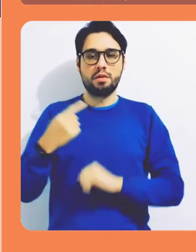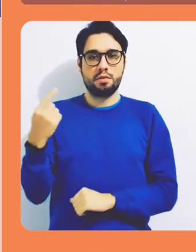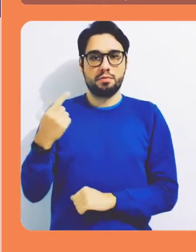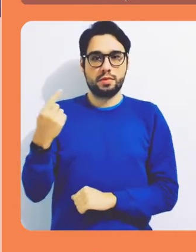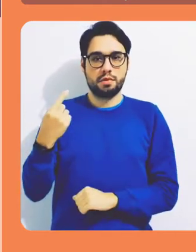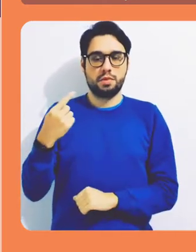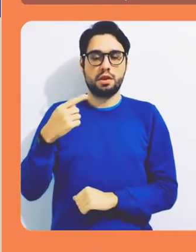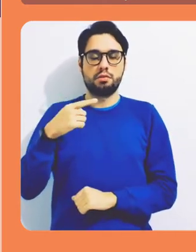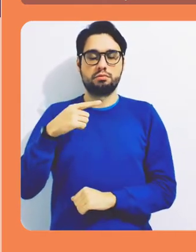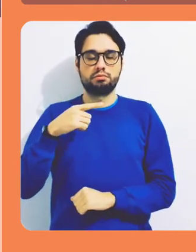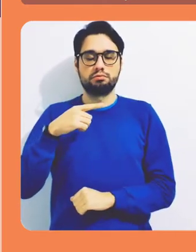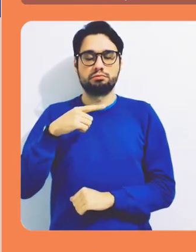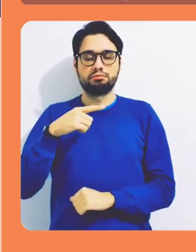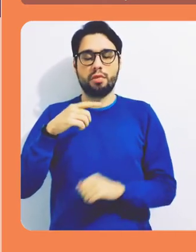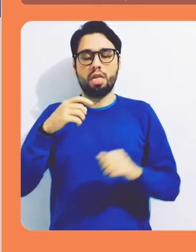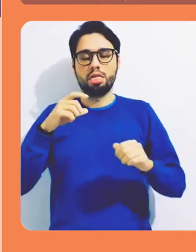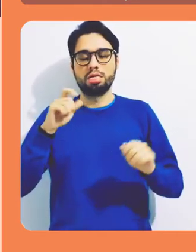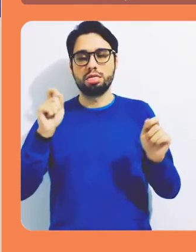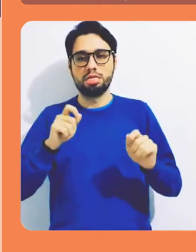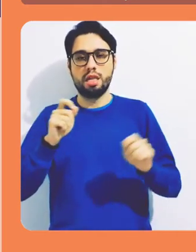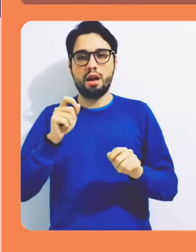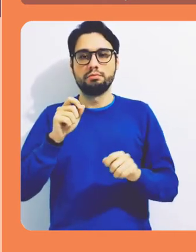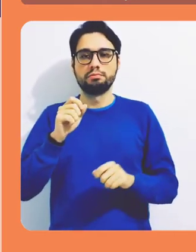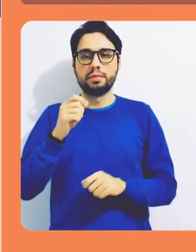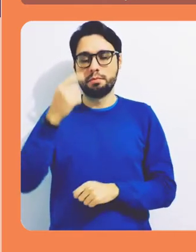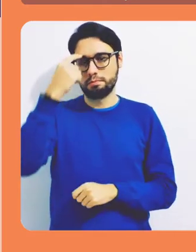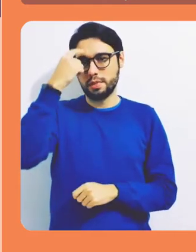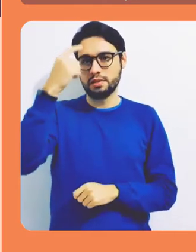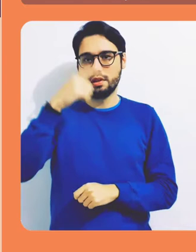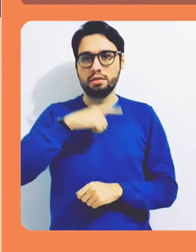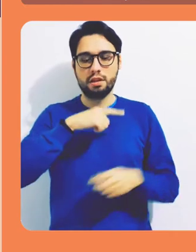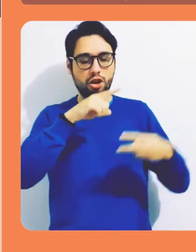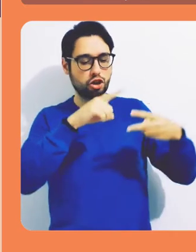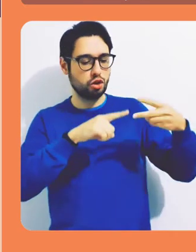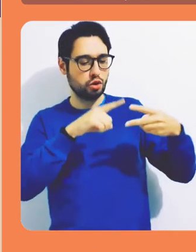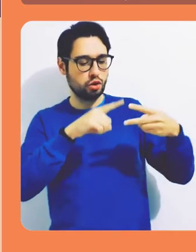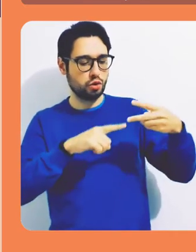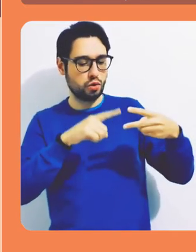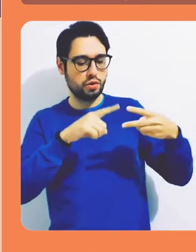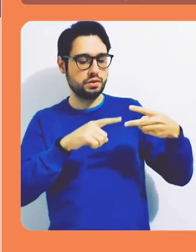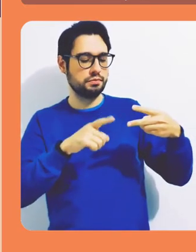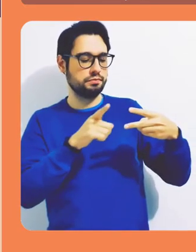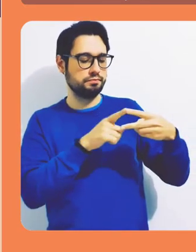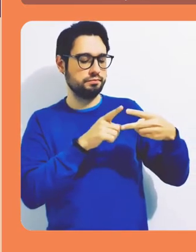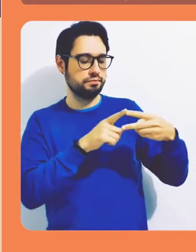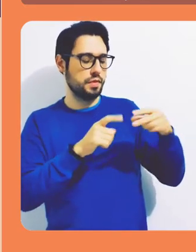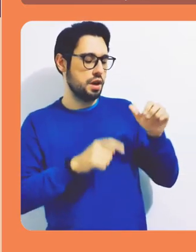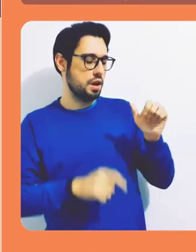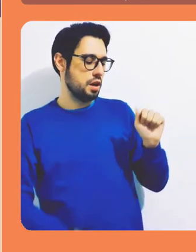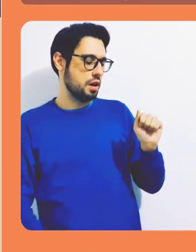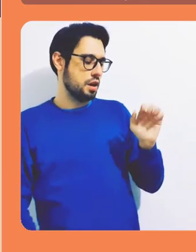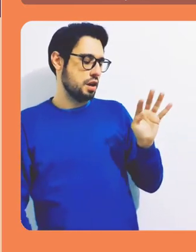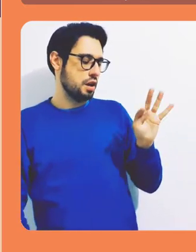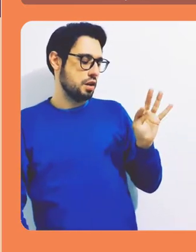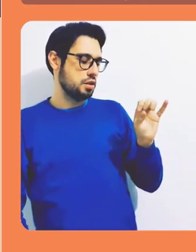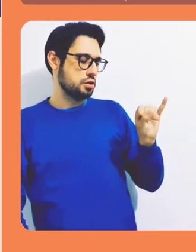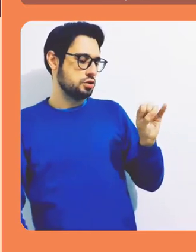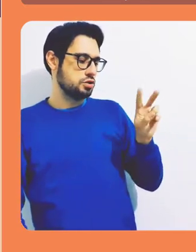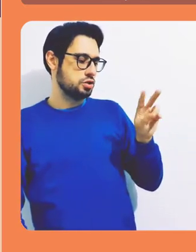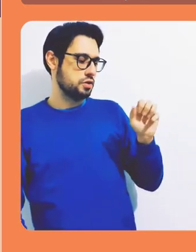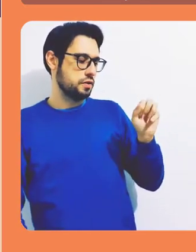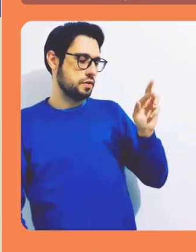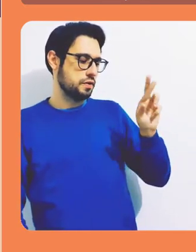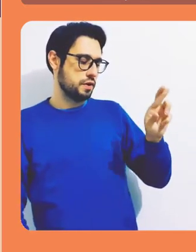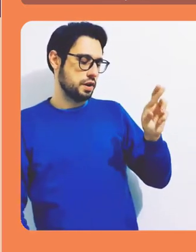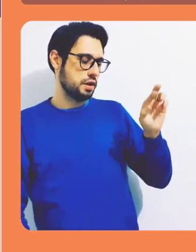probleminhas. A primeira coisa que vocês precisam saber é que o Moodle tem dois editores. Vou ativar a edição. Vou